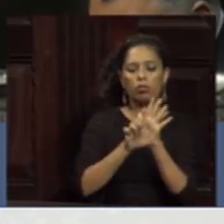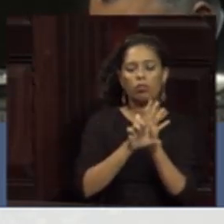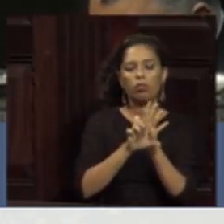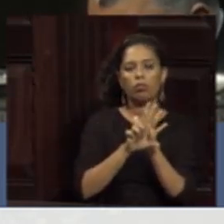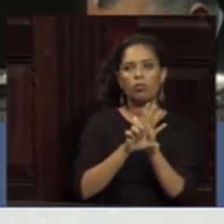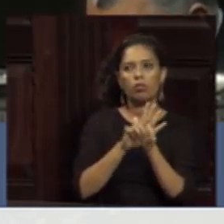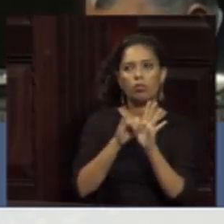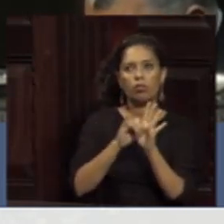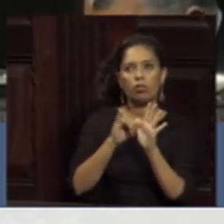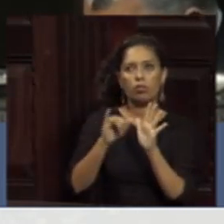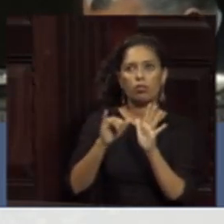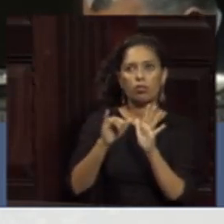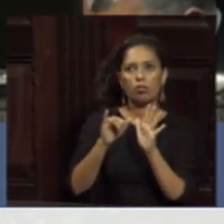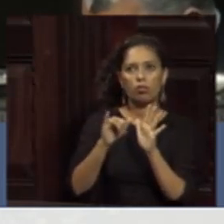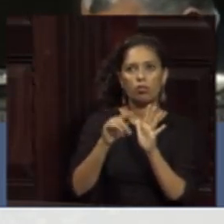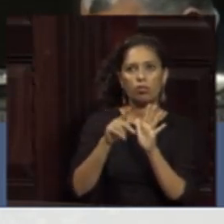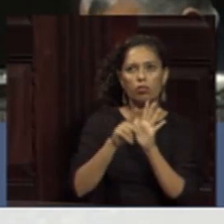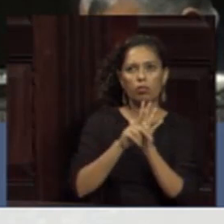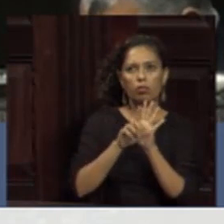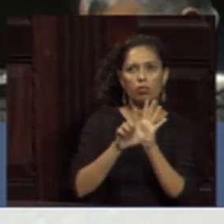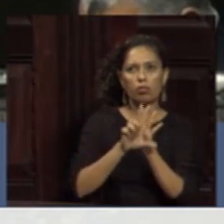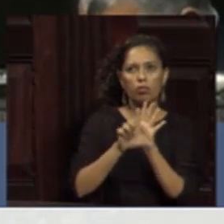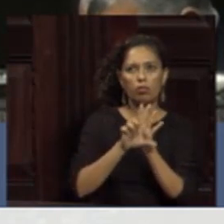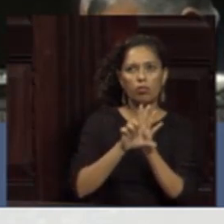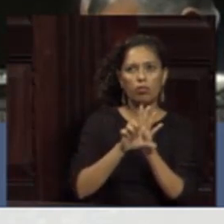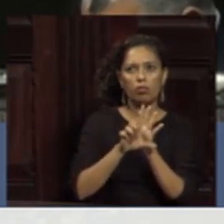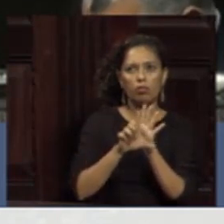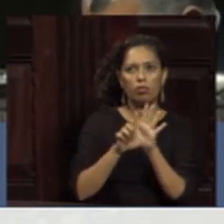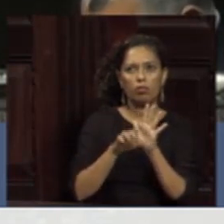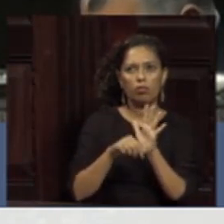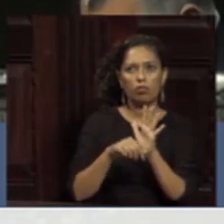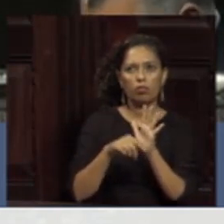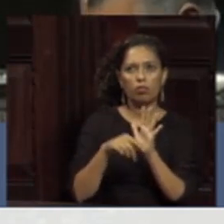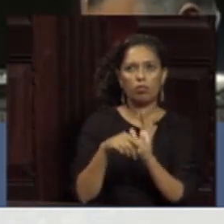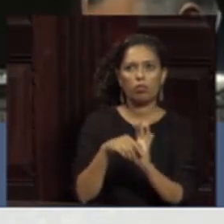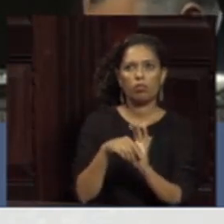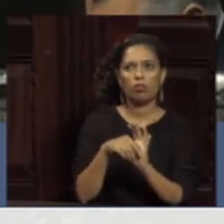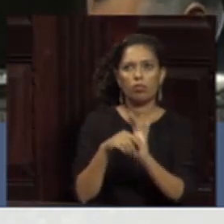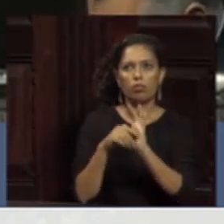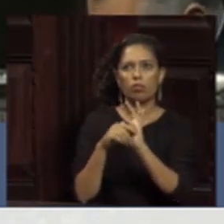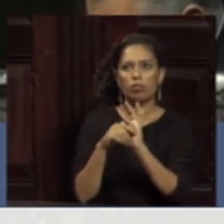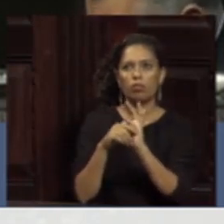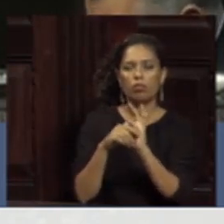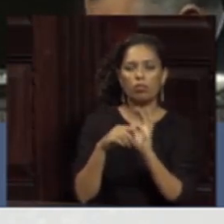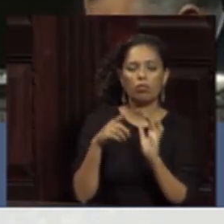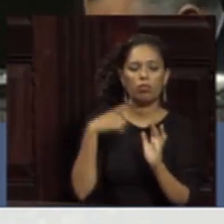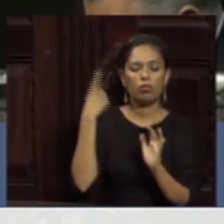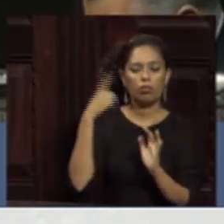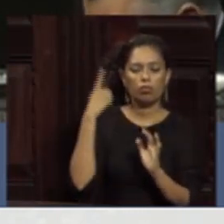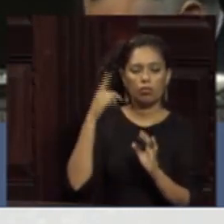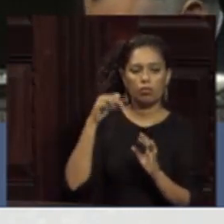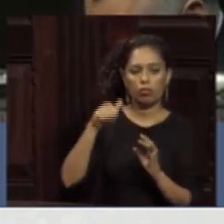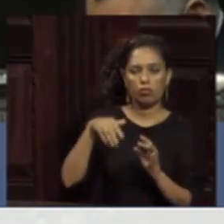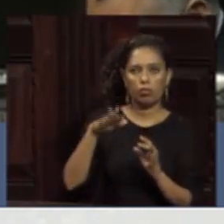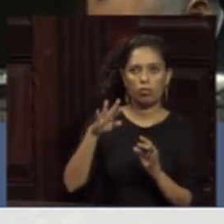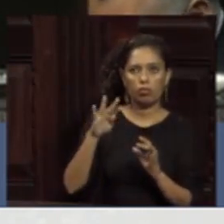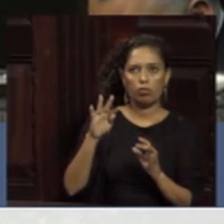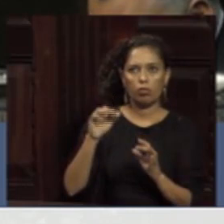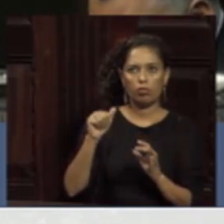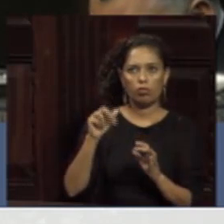Anuncio. Projeto de lei 787/2015, autoria deputada dos deputados Marta Rocha e Samuel Malafaia, que altera a